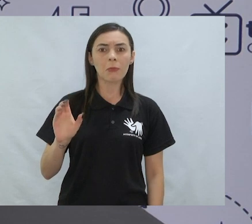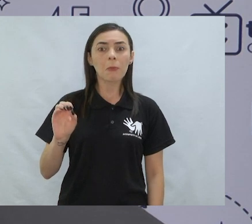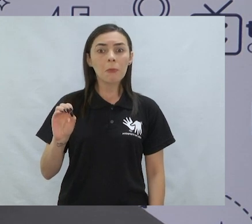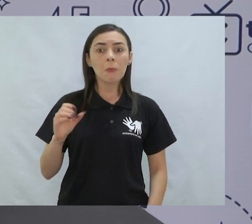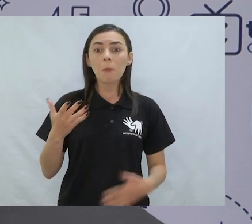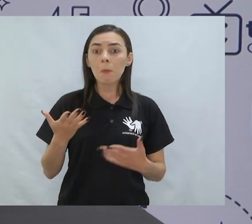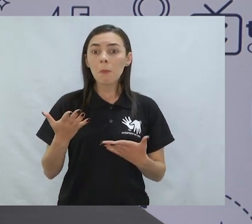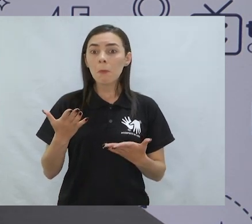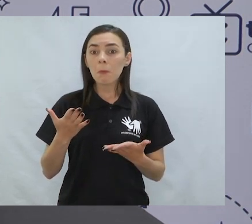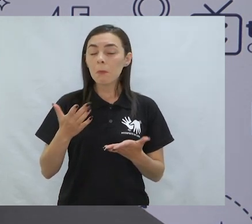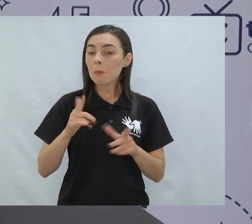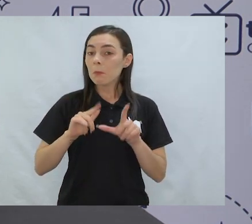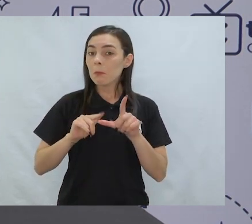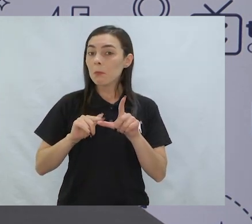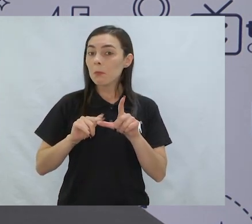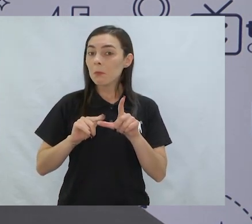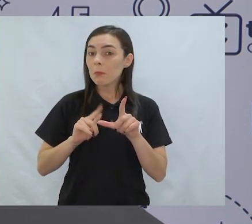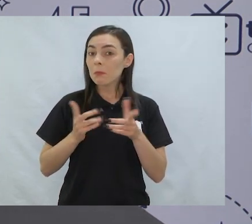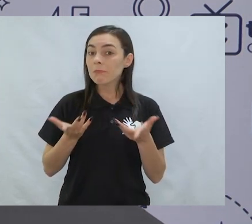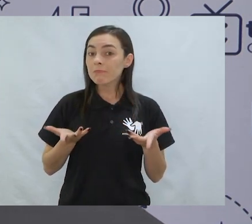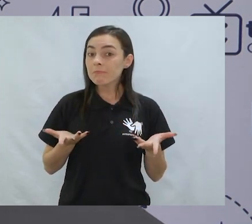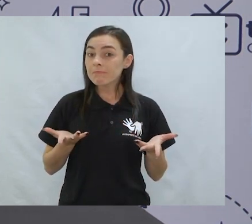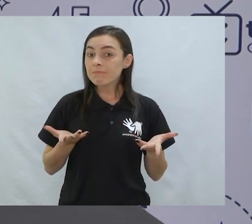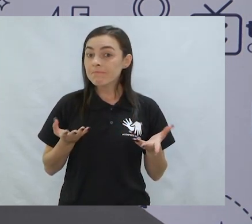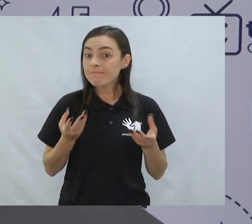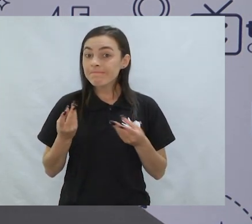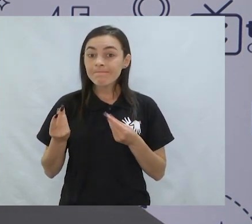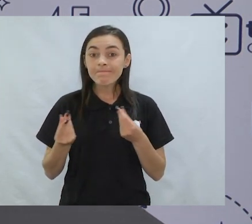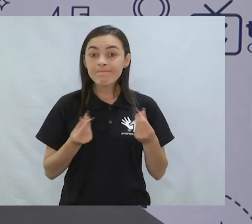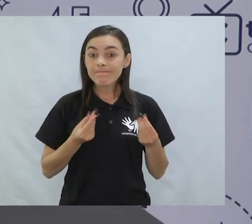Jogo. Qual que é a letra? Letra